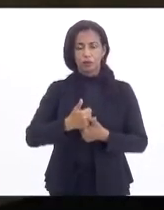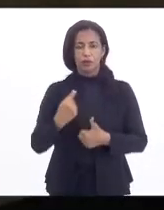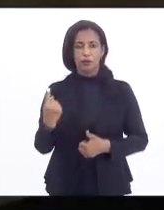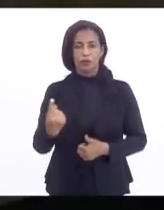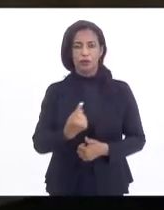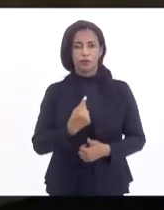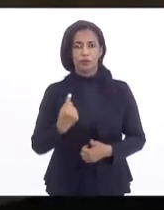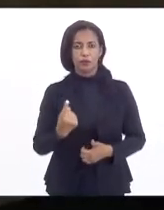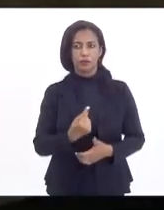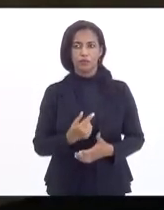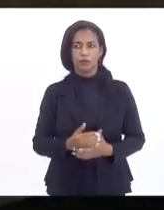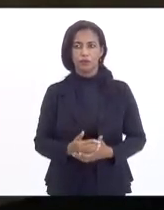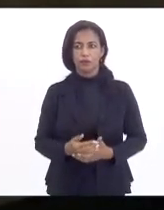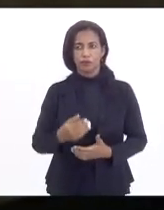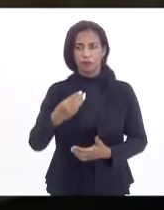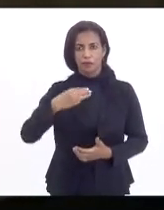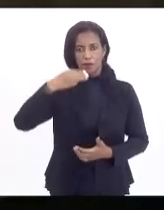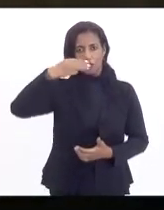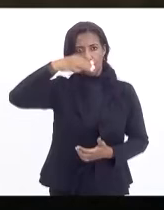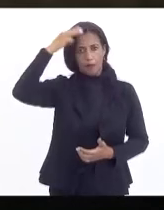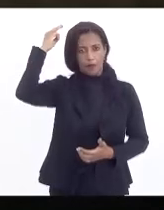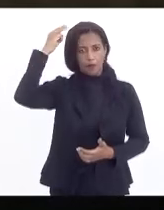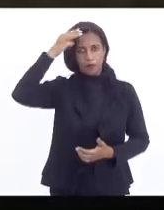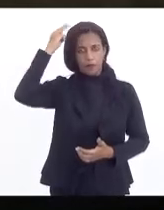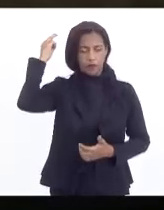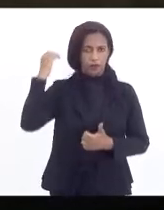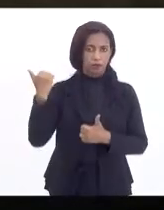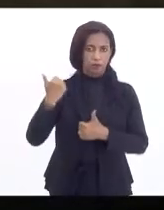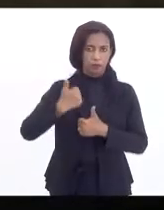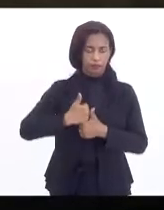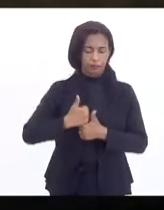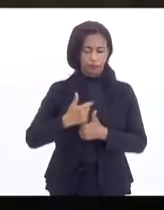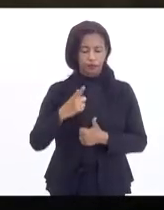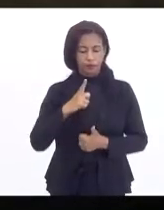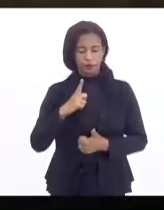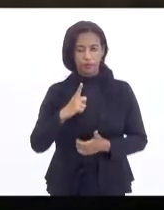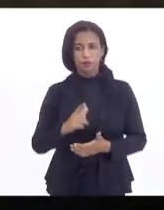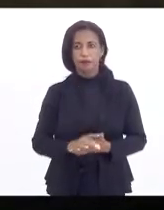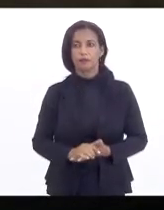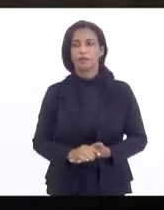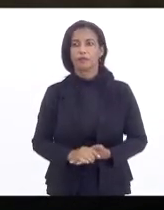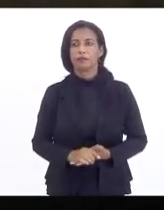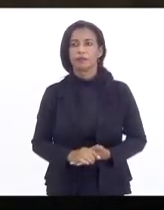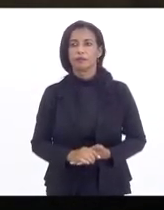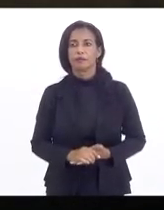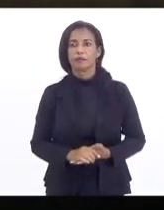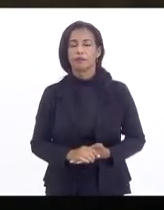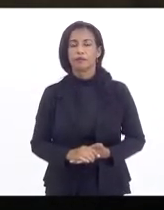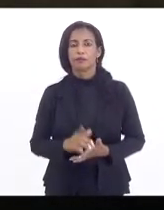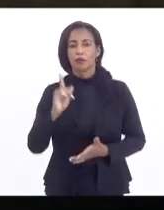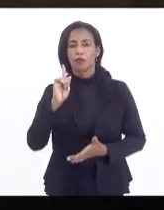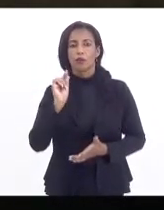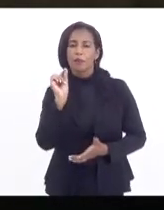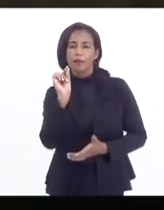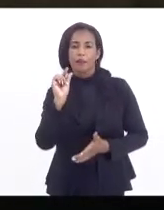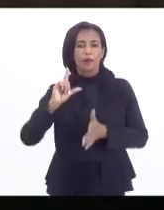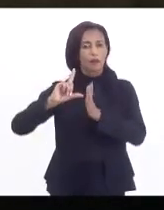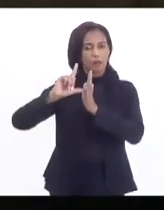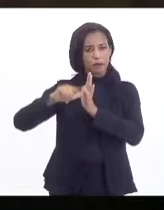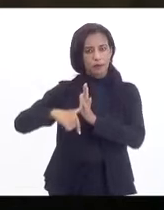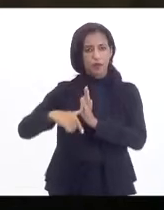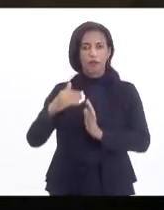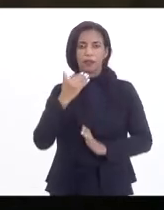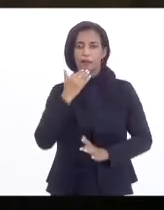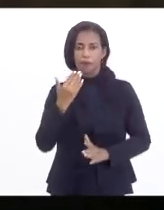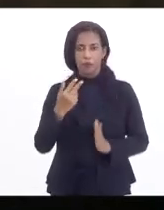nosso deputado Márcio Pacheco, que teve um pequeno atraso e